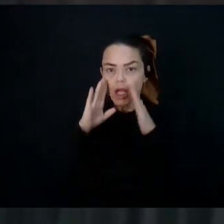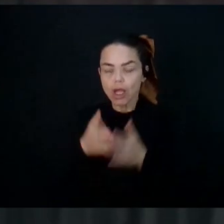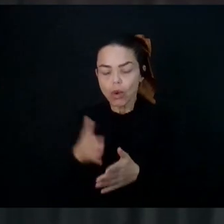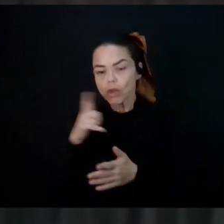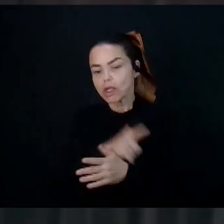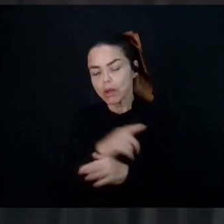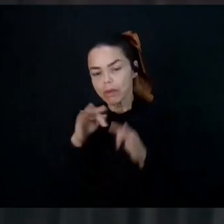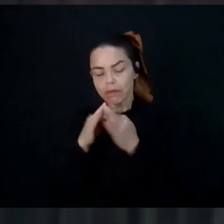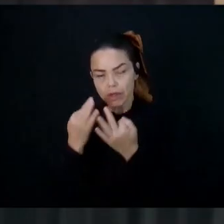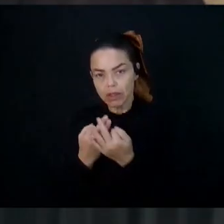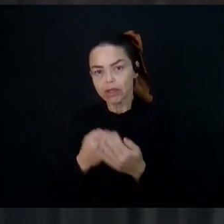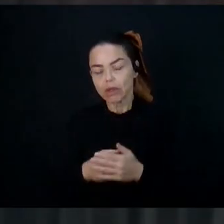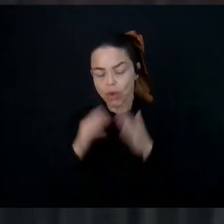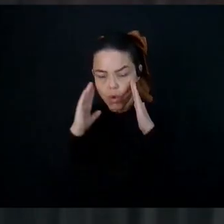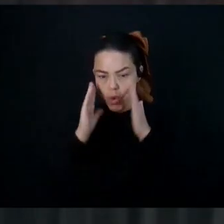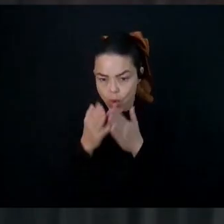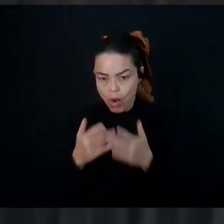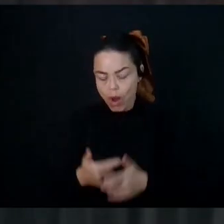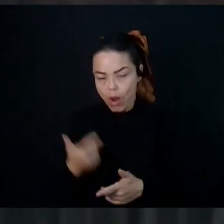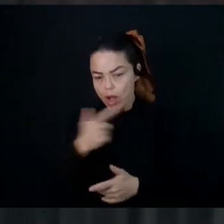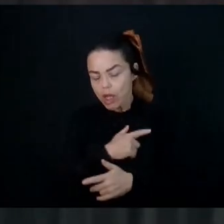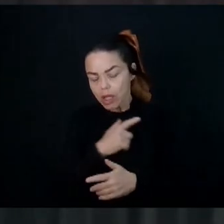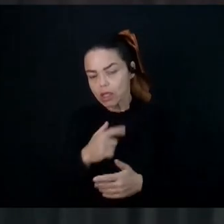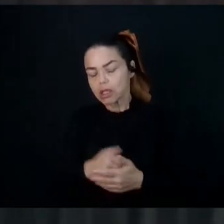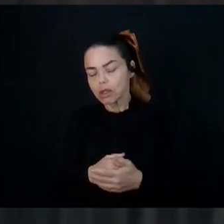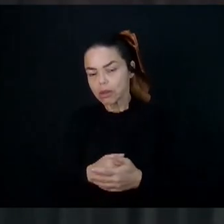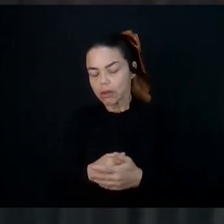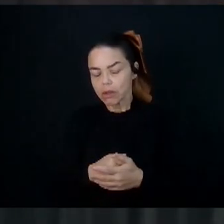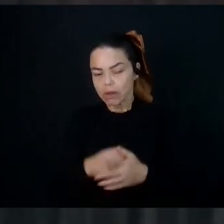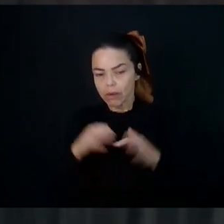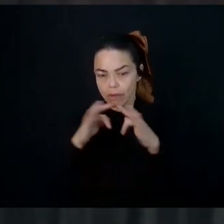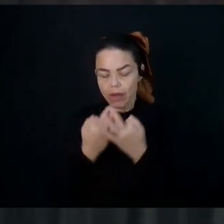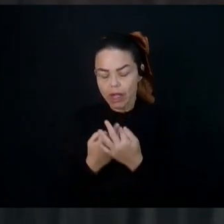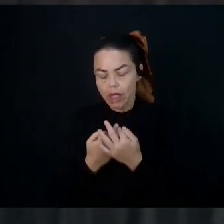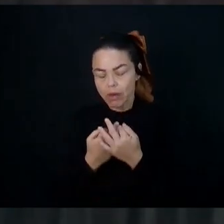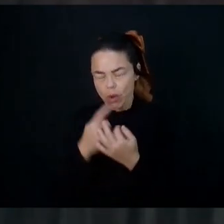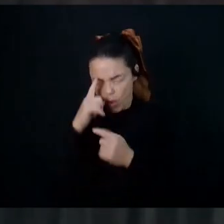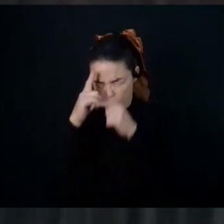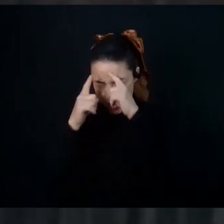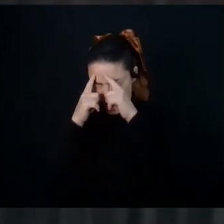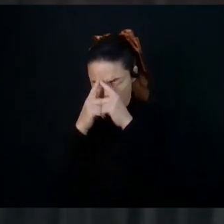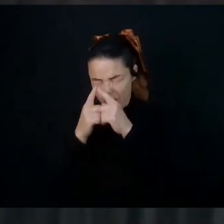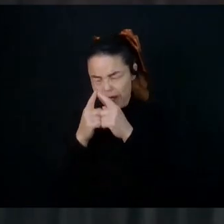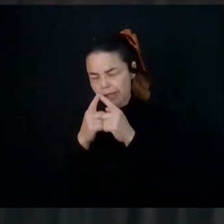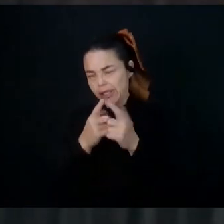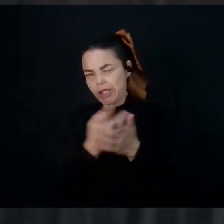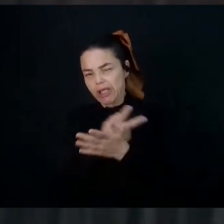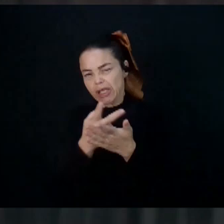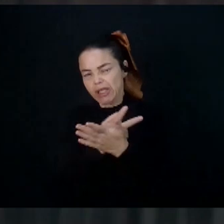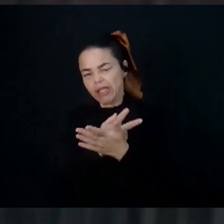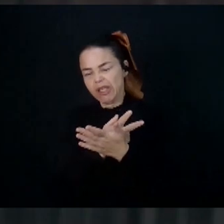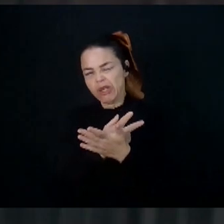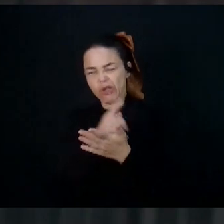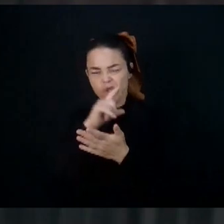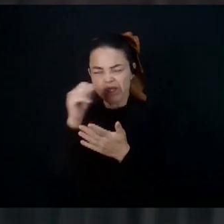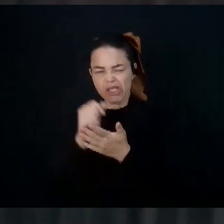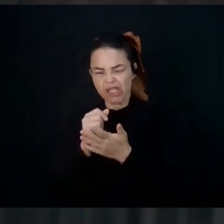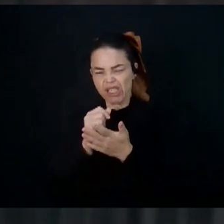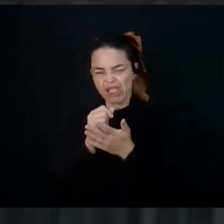hiperfoco ali, eu preciso construir uma história, eu preciso aperfeiçoar, ver o que deu errado na outra família que eu já saí,